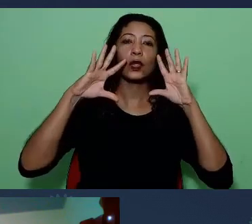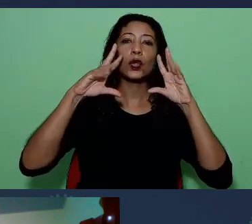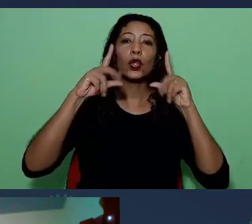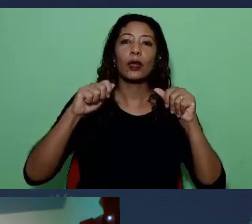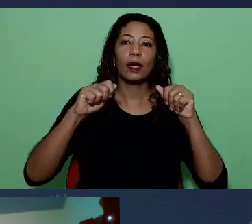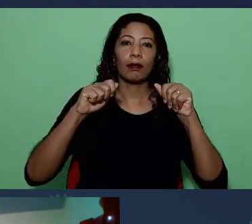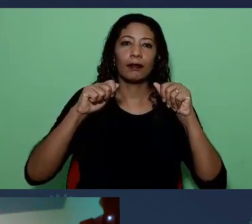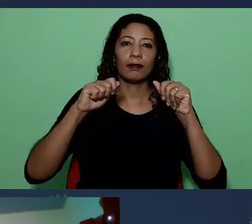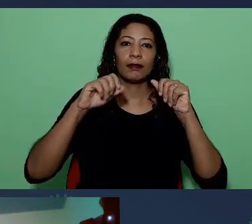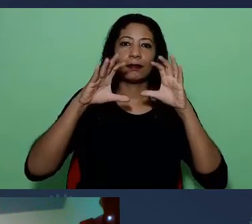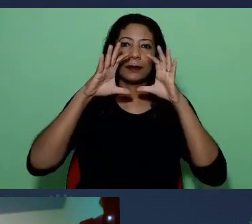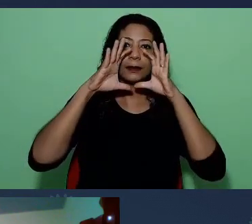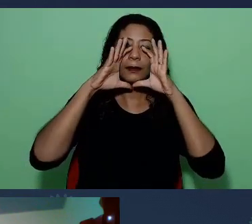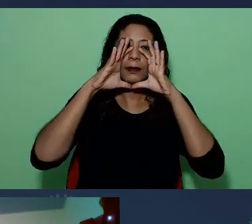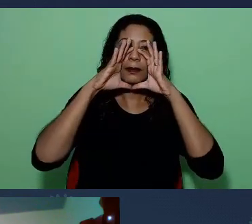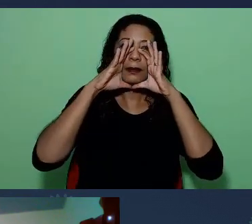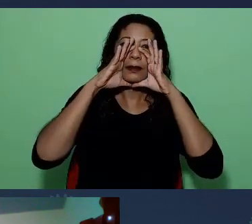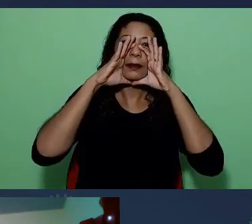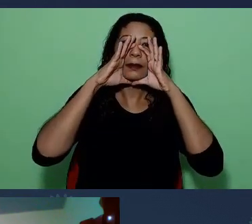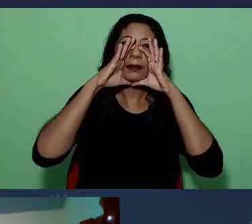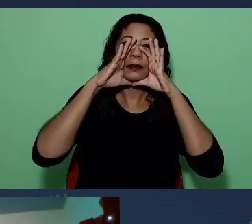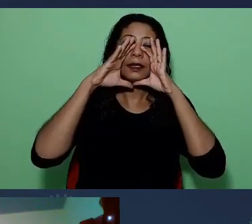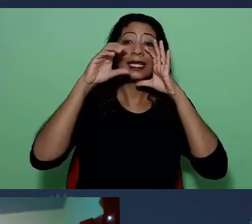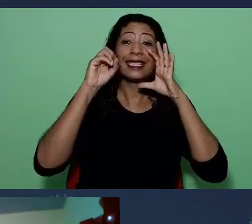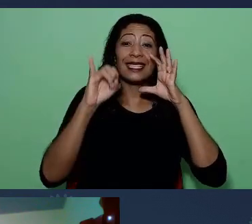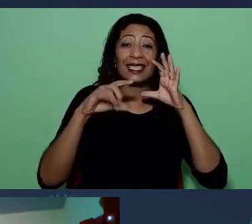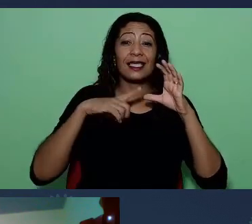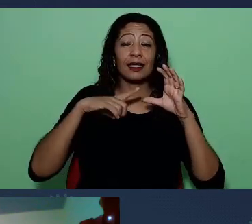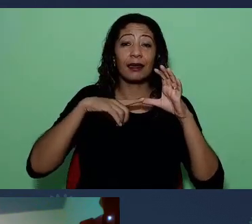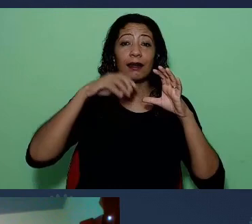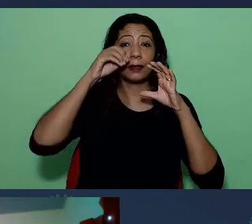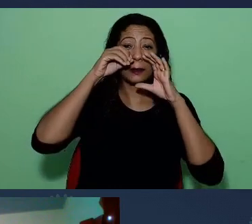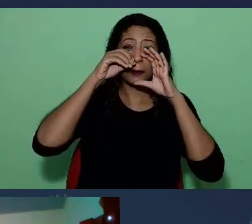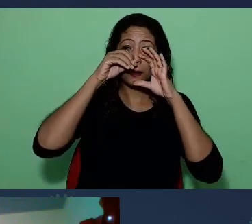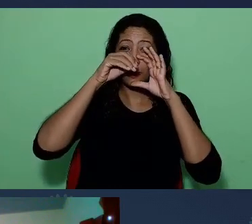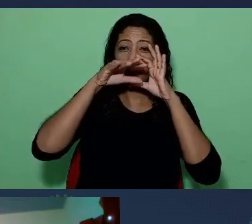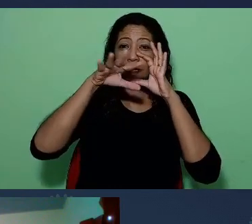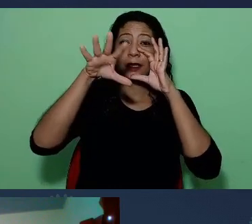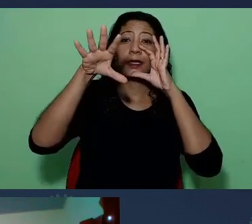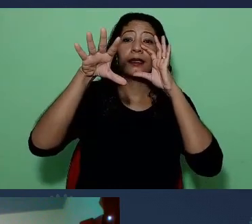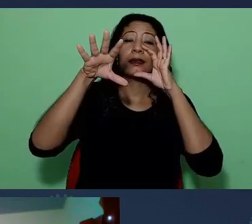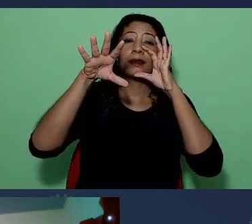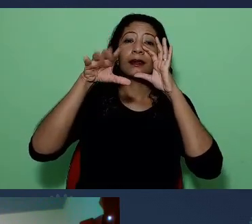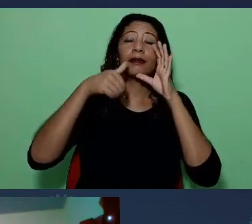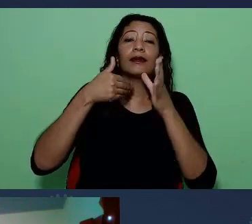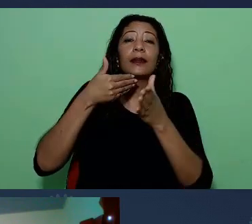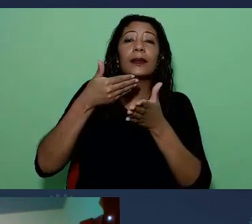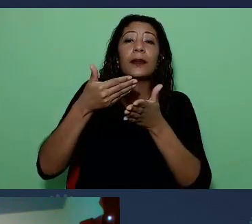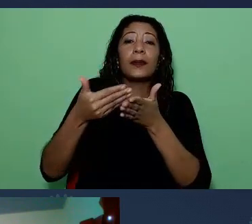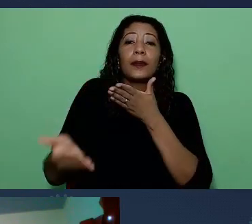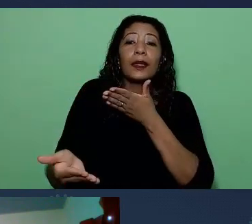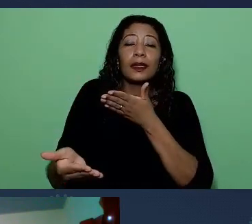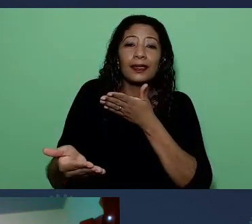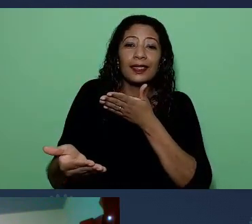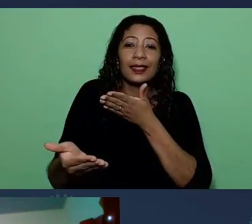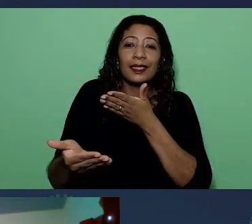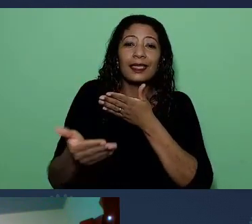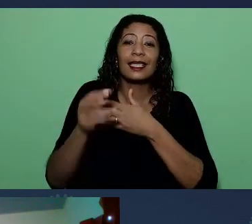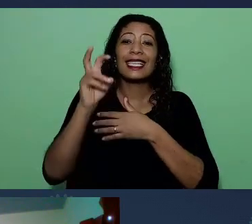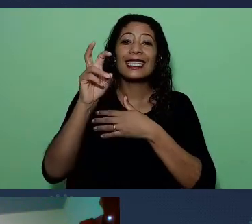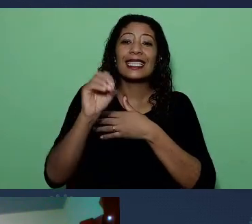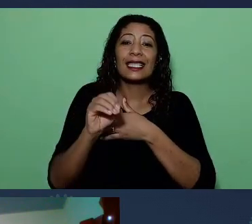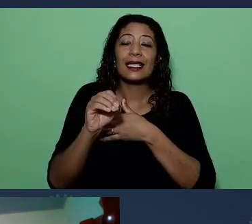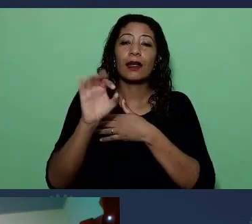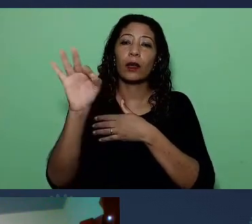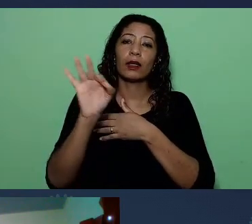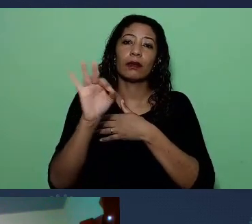Cada centímetro quadrado de escape aéreo dessa máscara perde-se algo em torno de